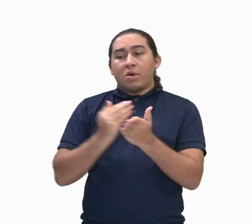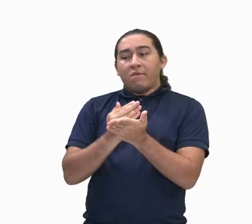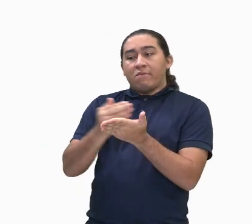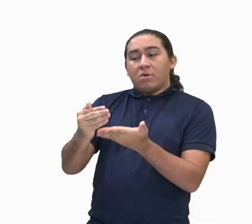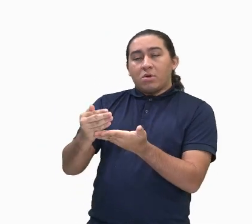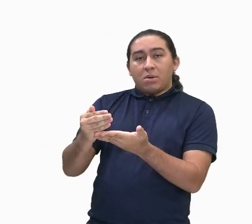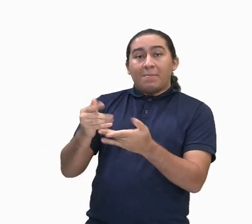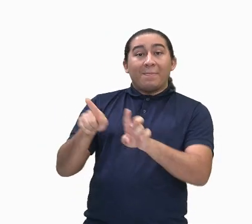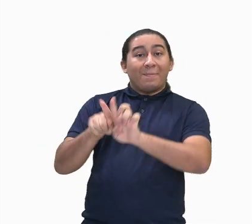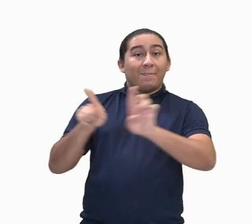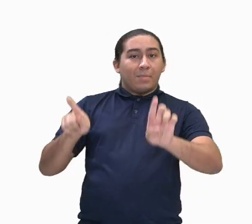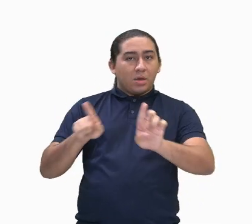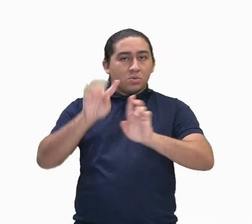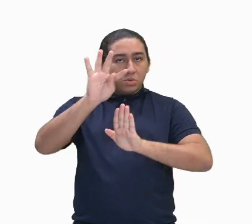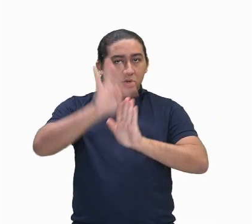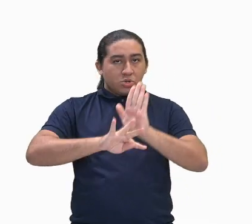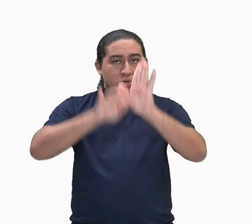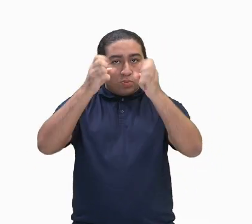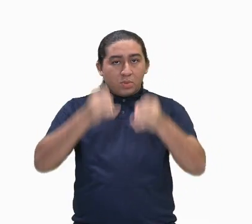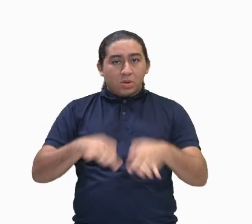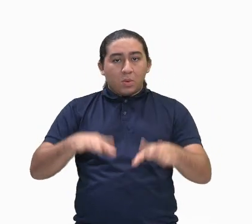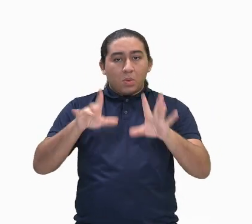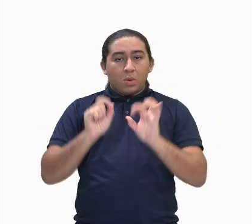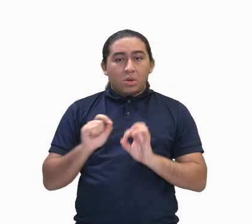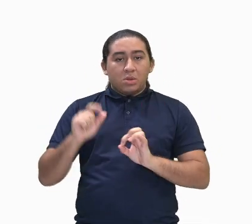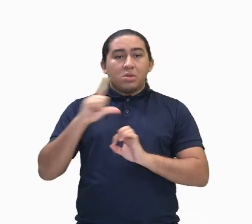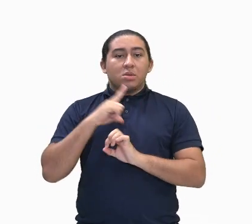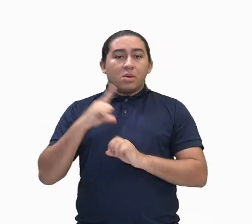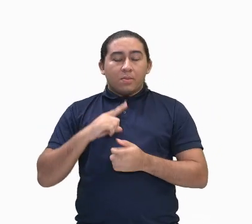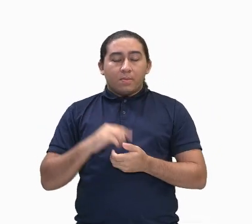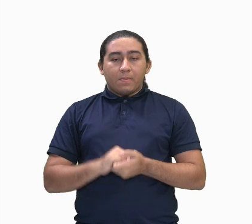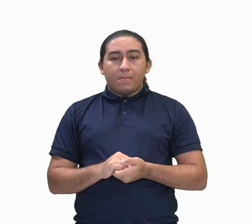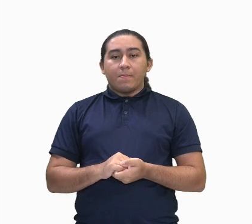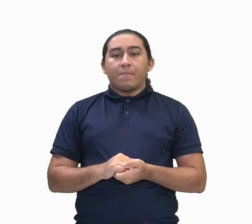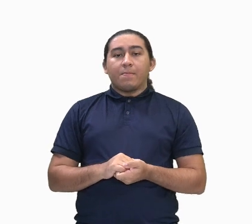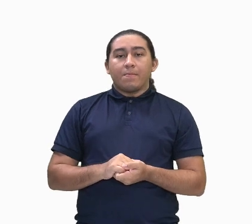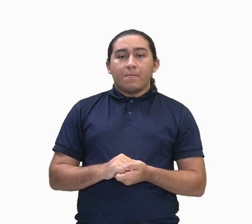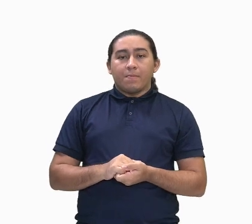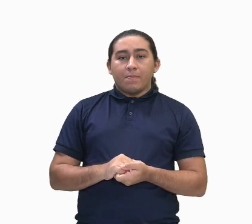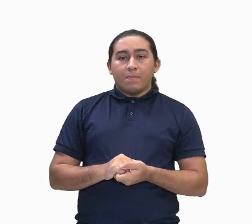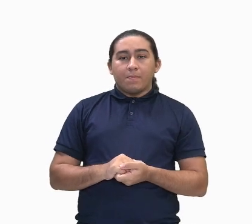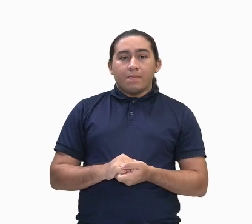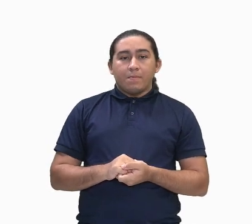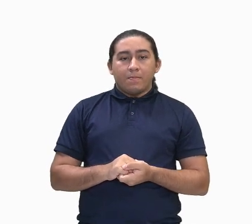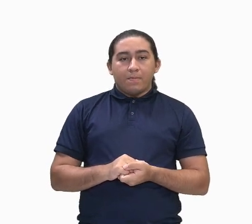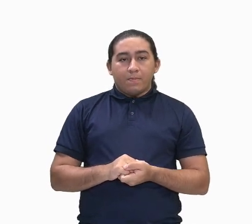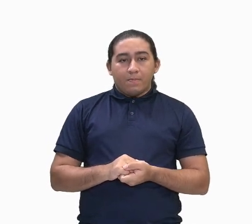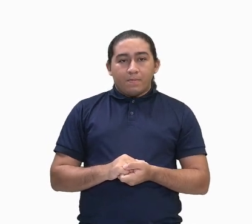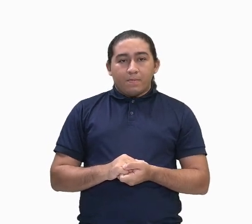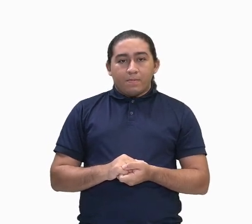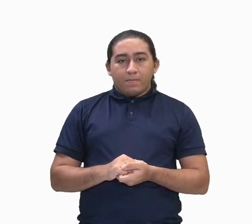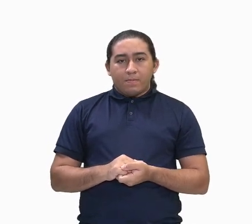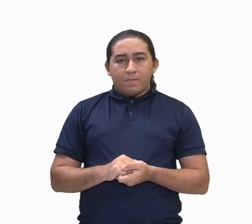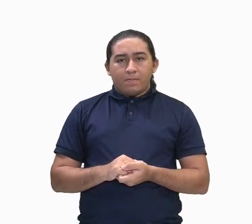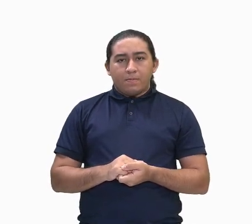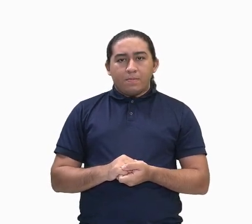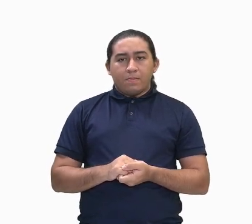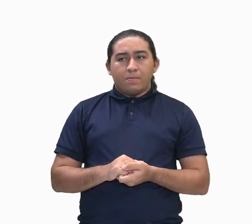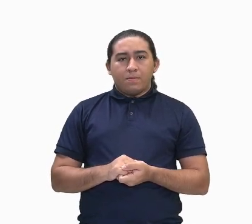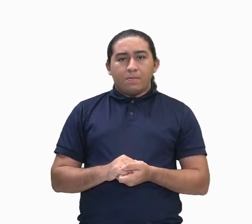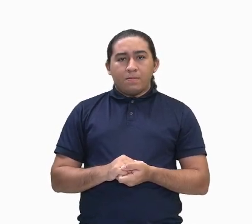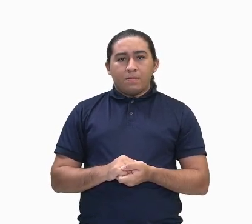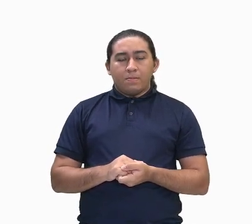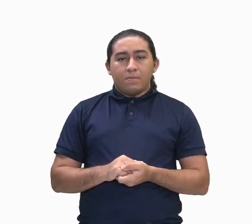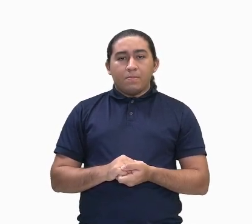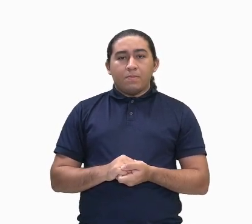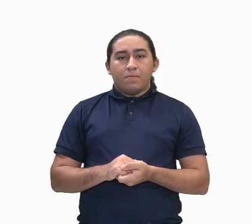nosso texto aí, né, que moldou o mundo moderno, modelou as duas palavras, se o termo falado anteriormente ou esse, os dois vão ter o